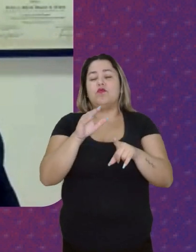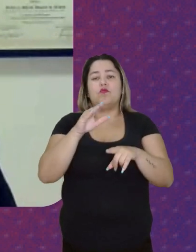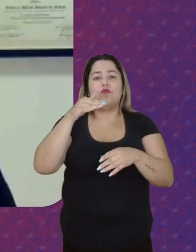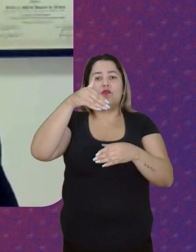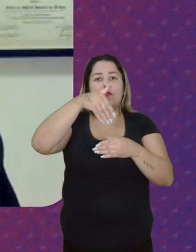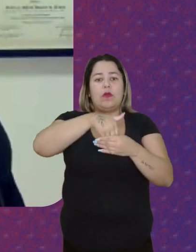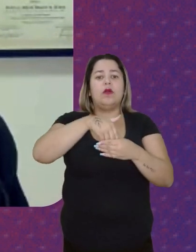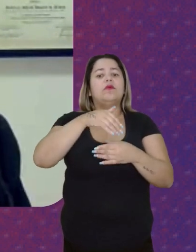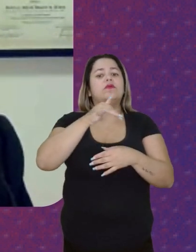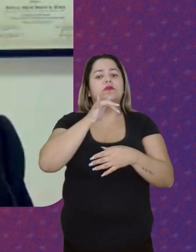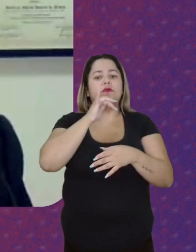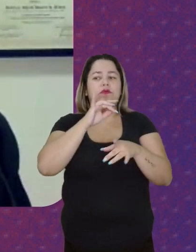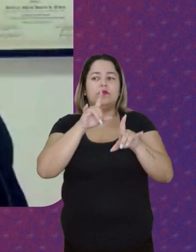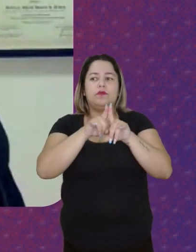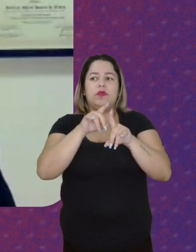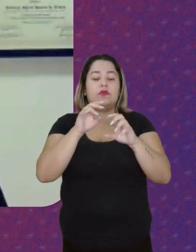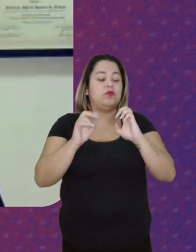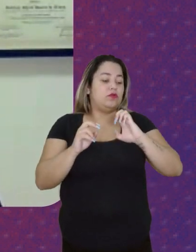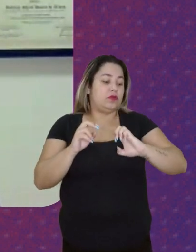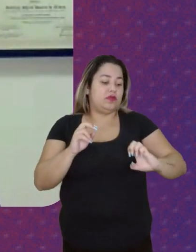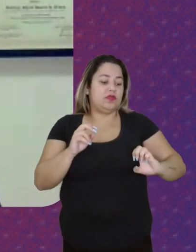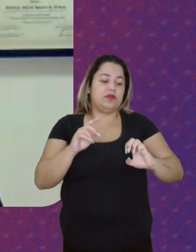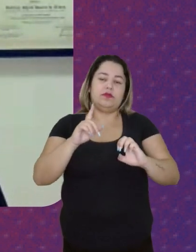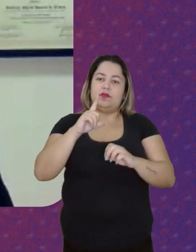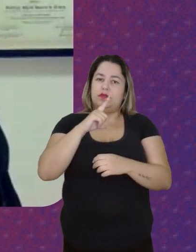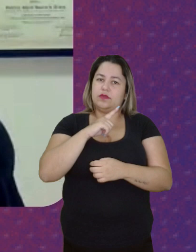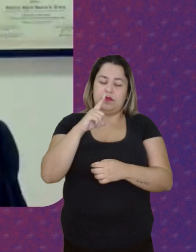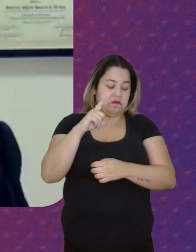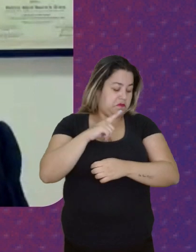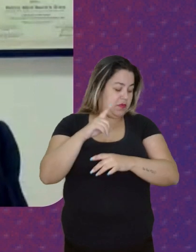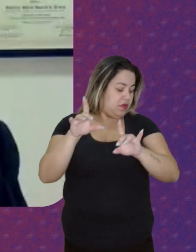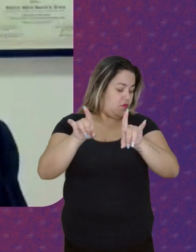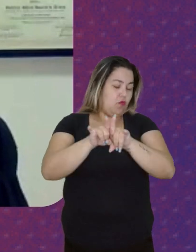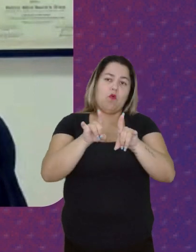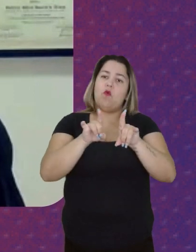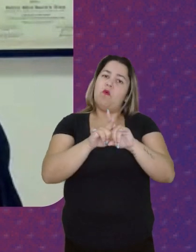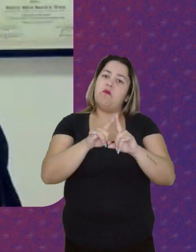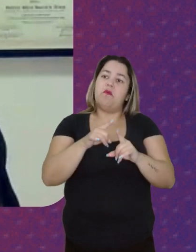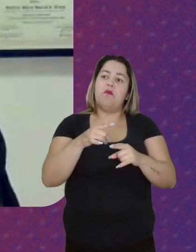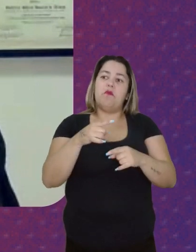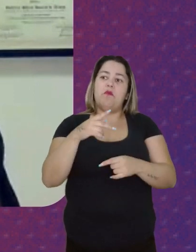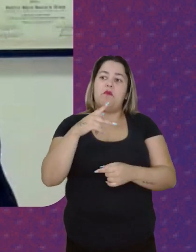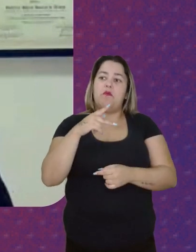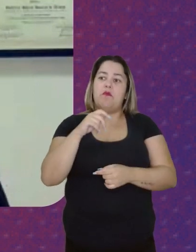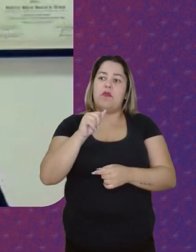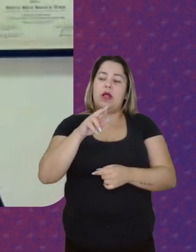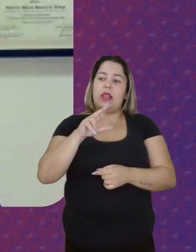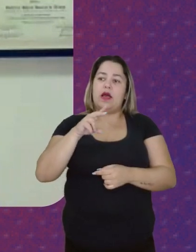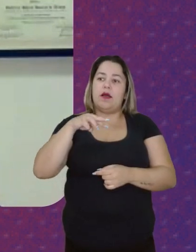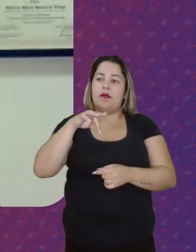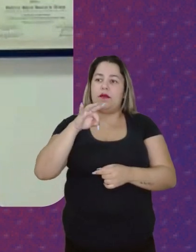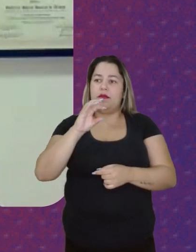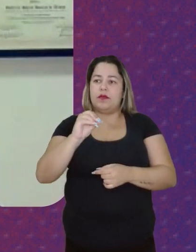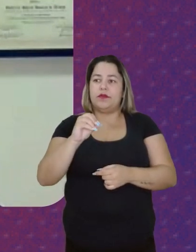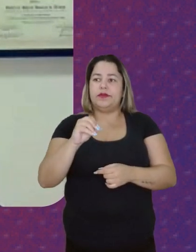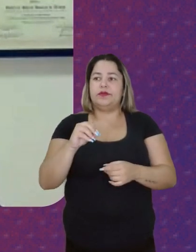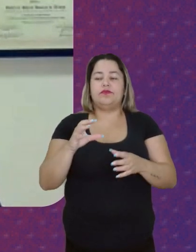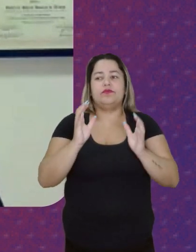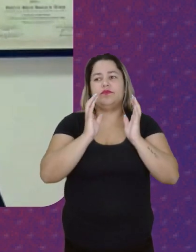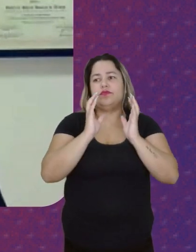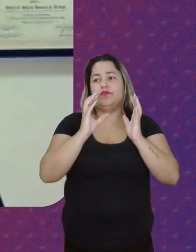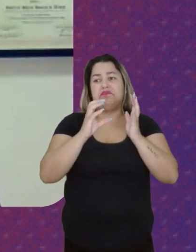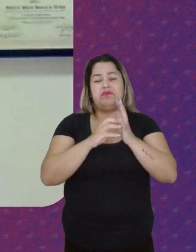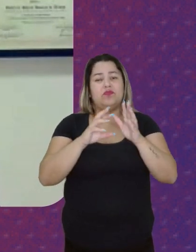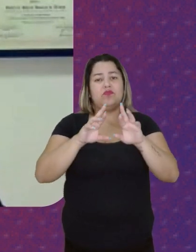partidos, por exemplo, de esquerda, acabassem alçando ao parlamento candidatos de partidos de